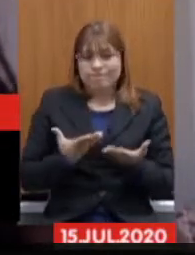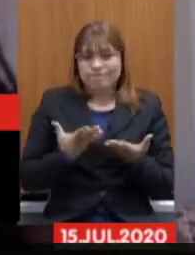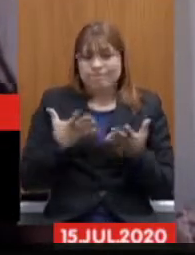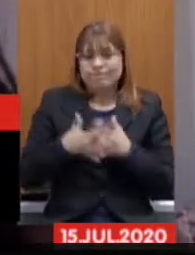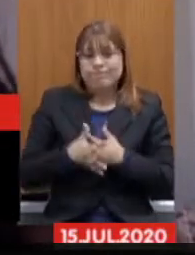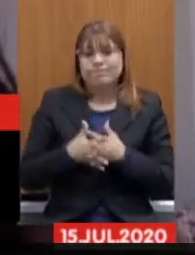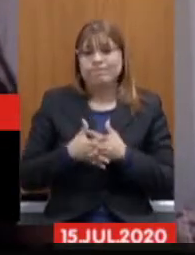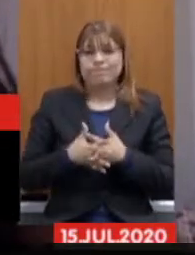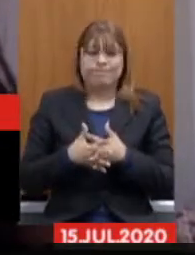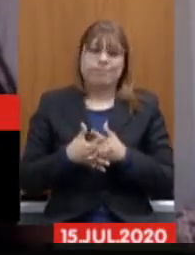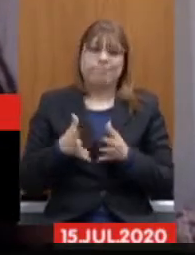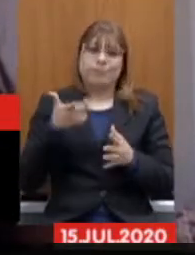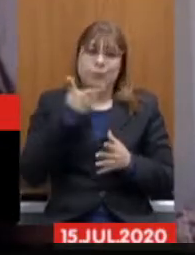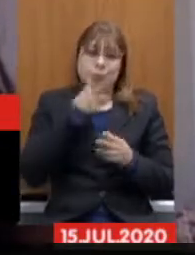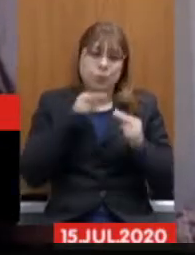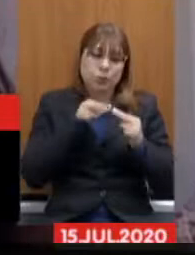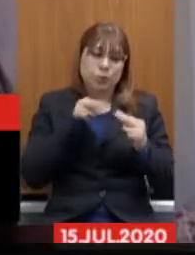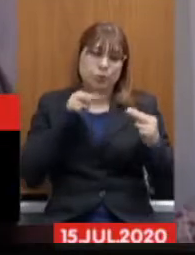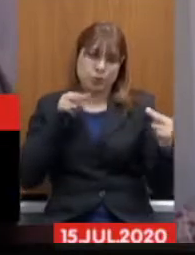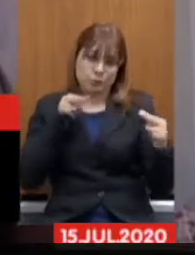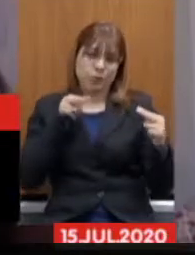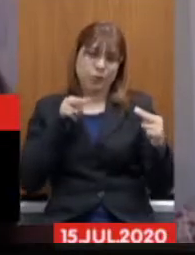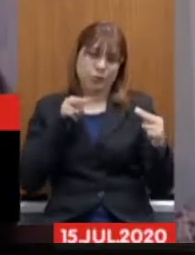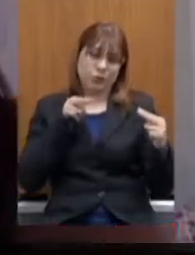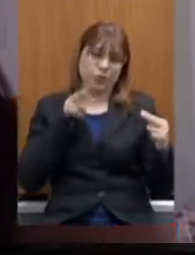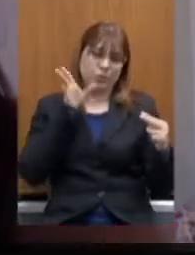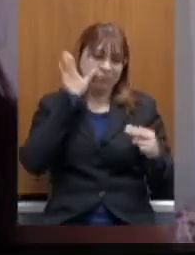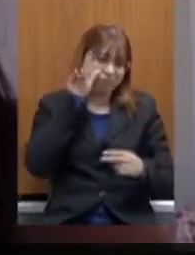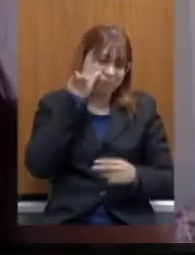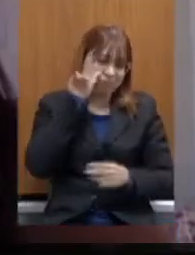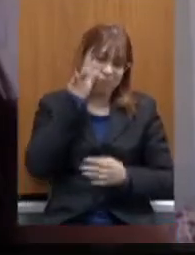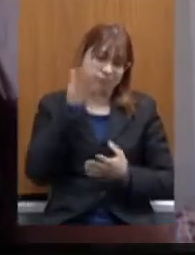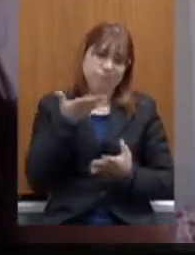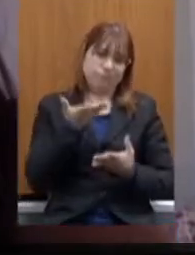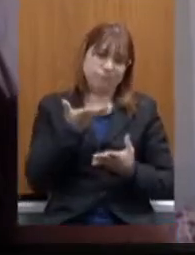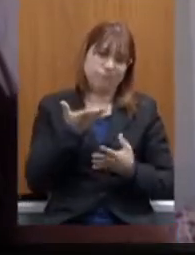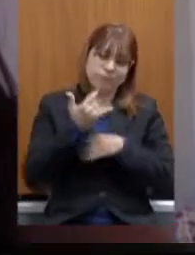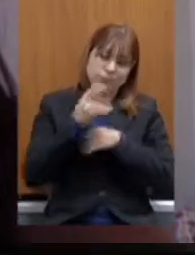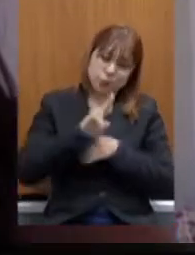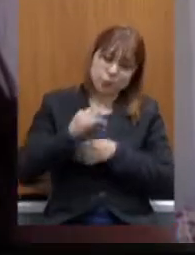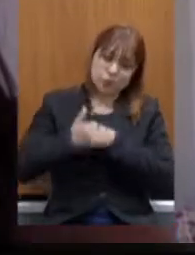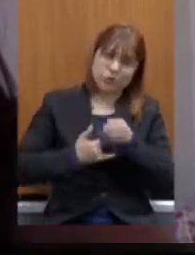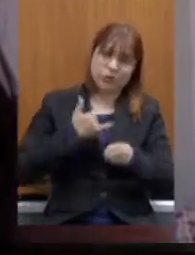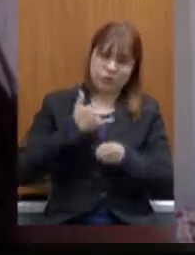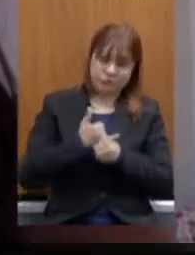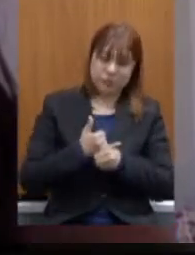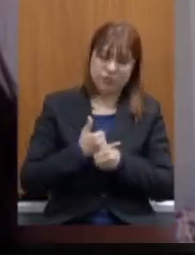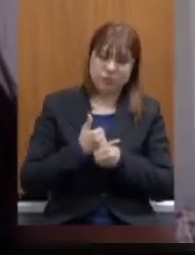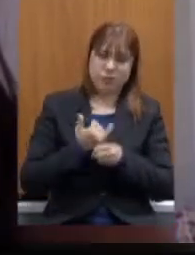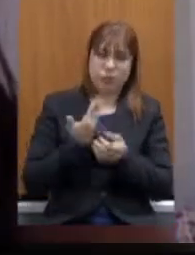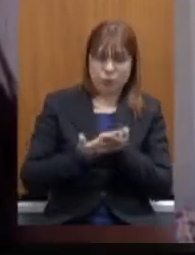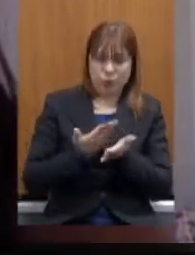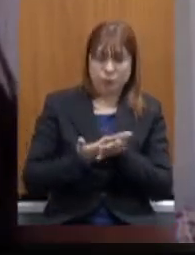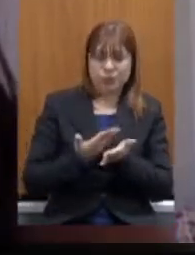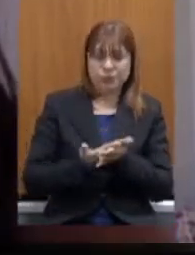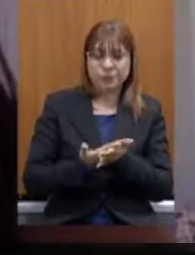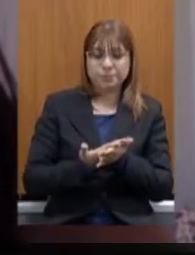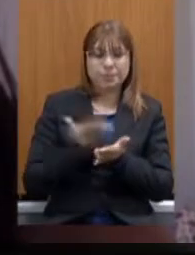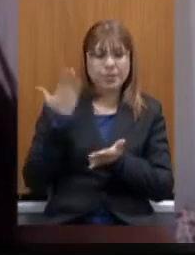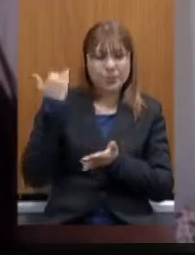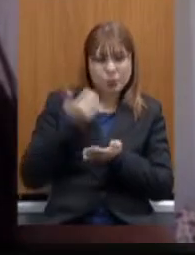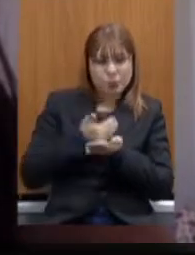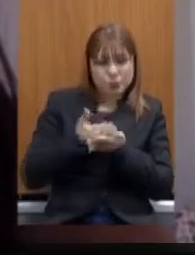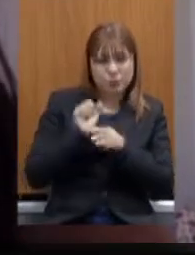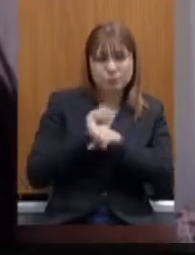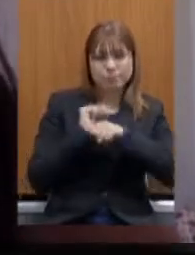atendendo né de forma remota as nossas aulas online né queria dizer também que desde o início da pandemia não